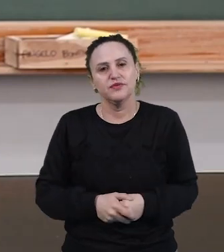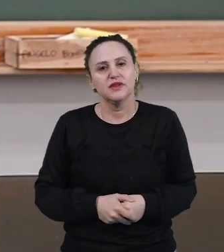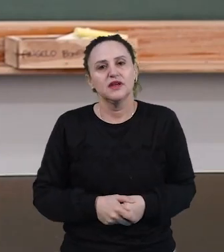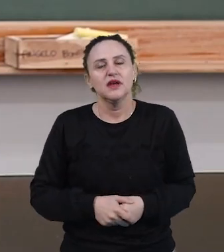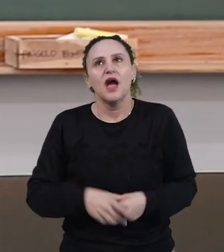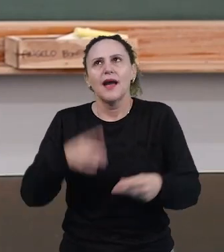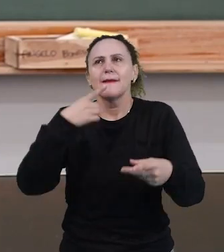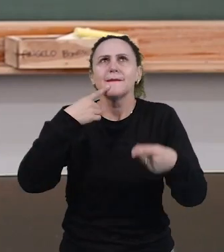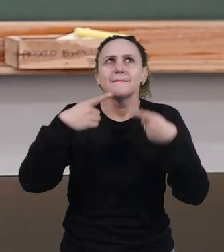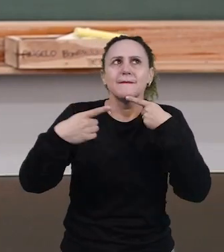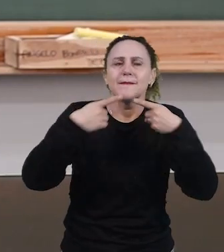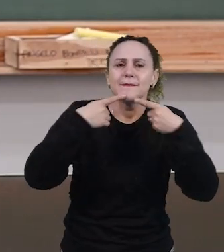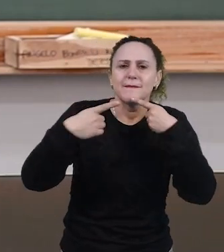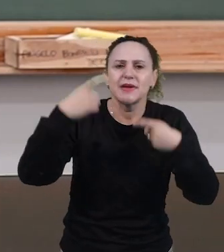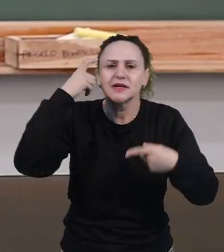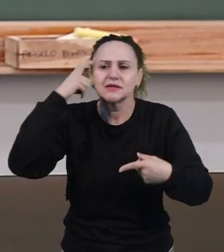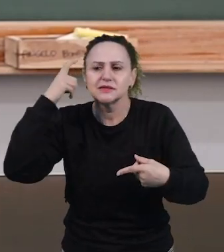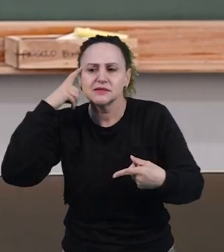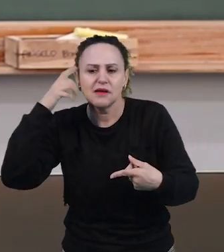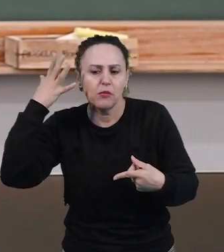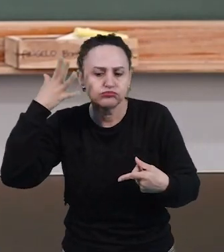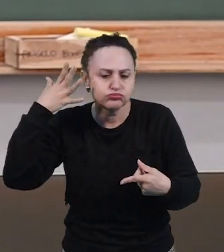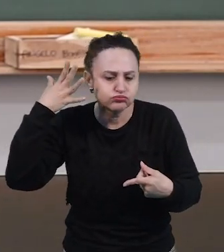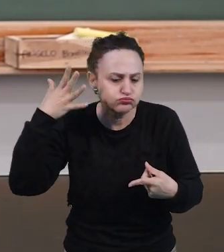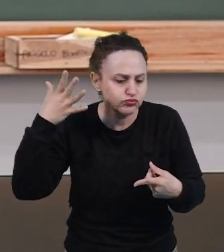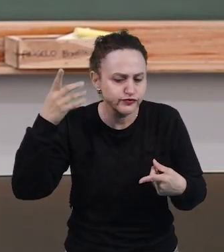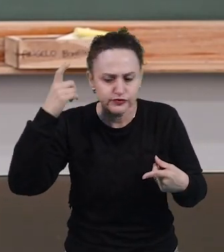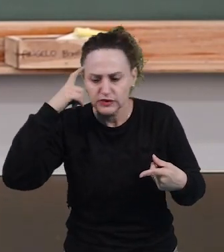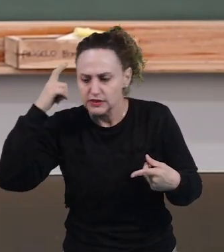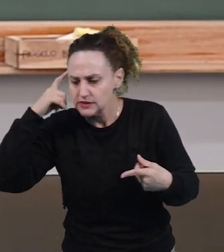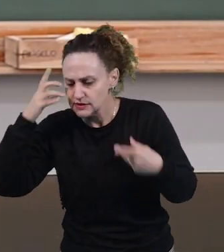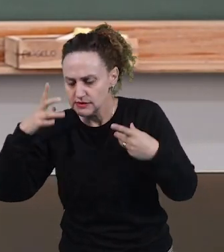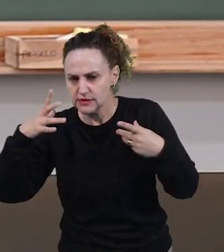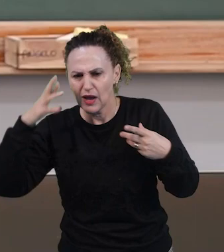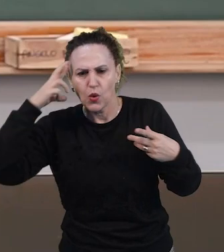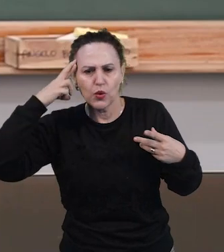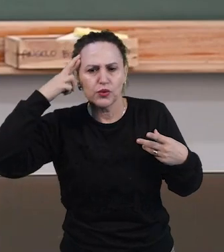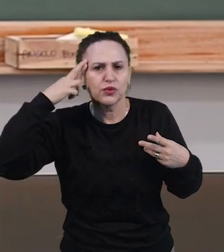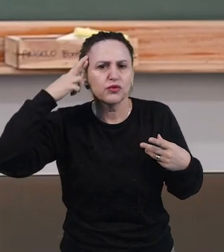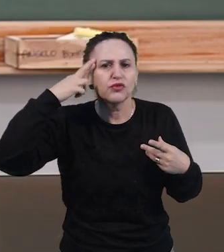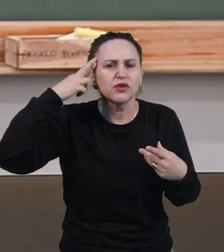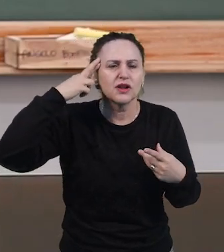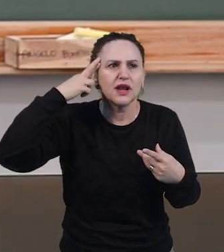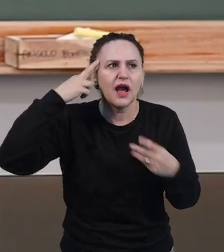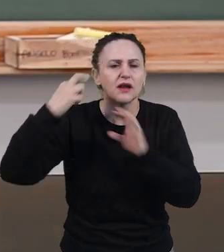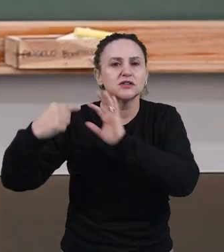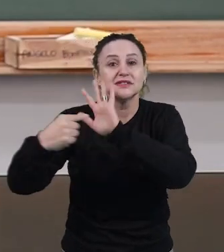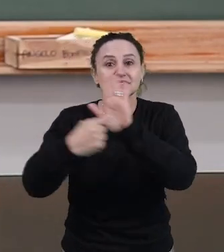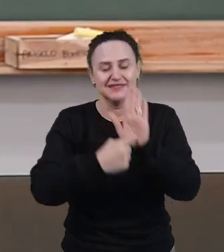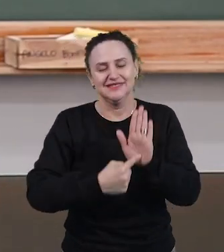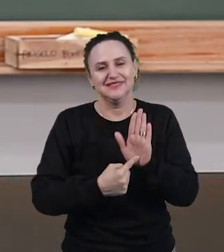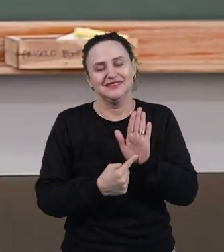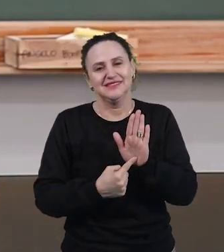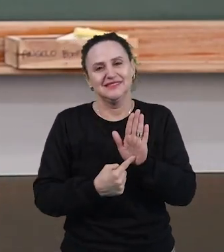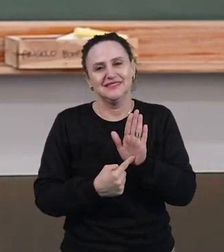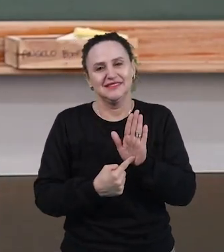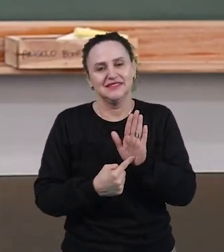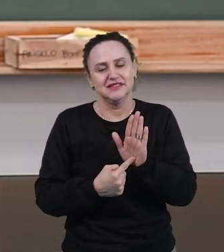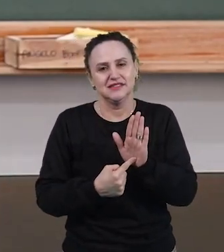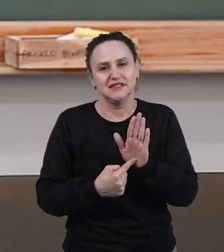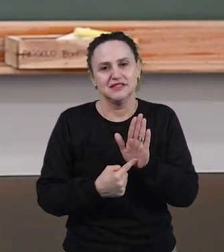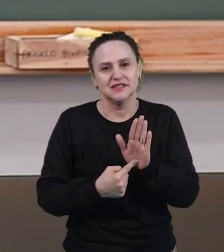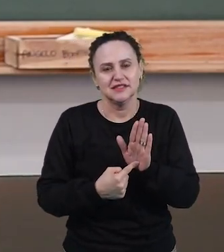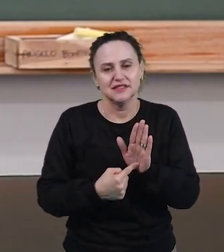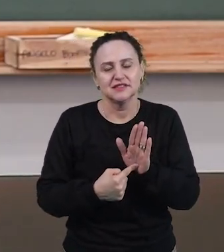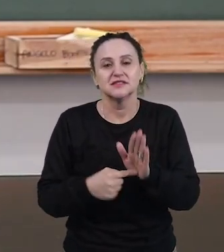num discurso coordenado, né? Já consegue raciocinar, representar, enfim, até com 2 sistemas